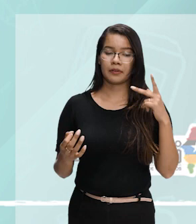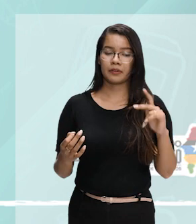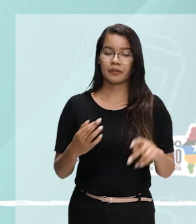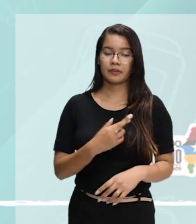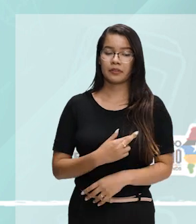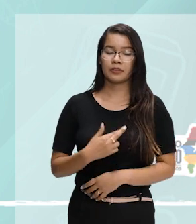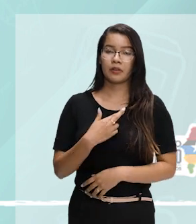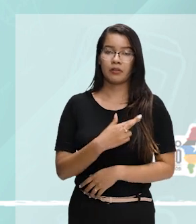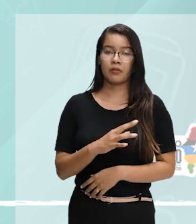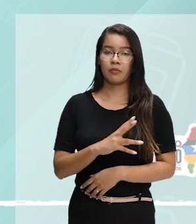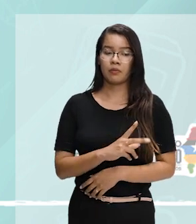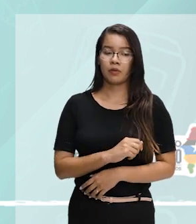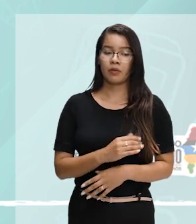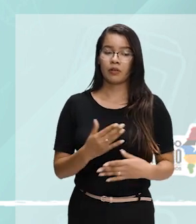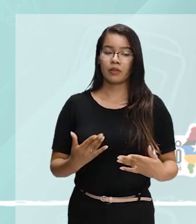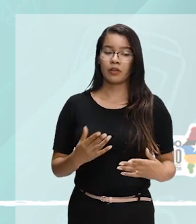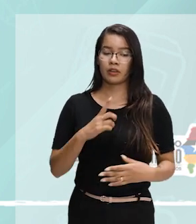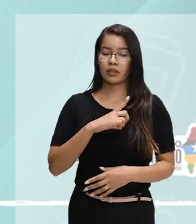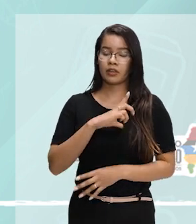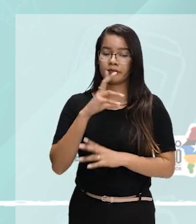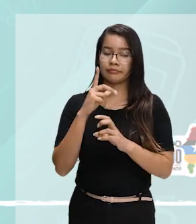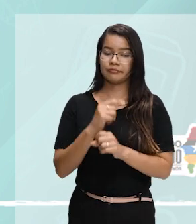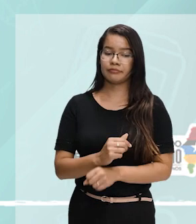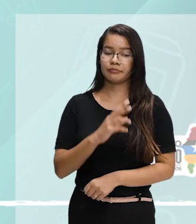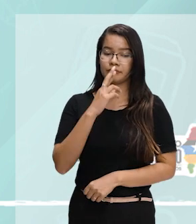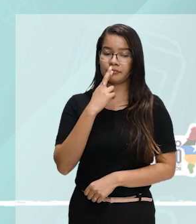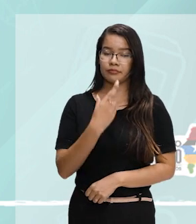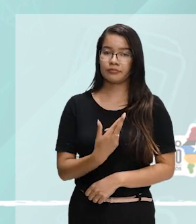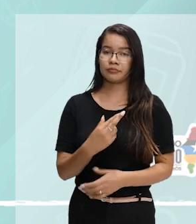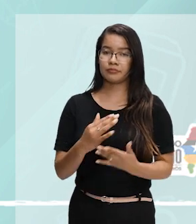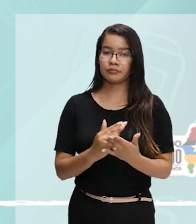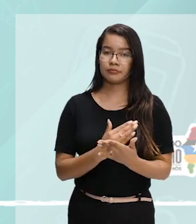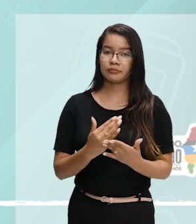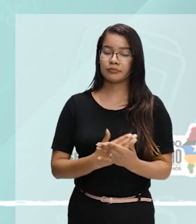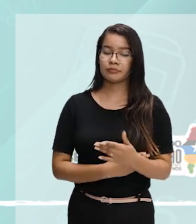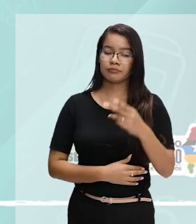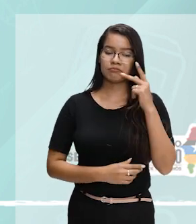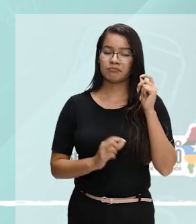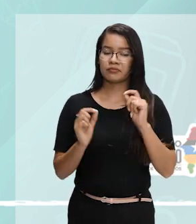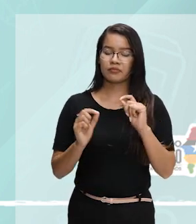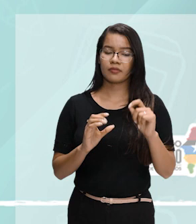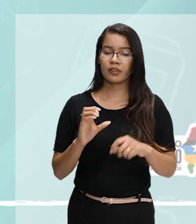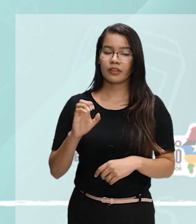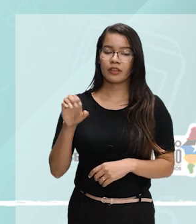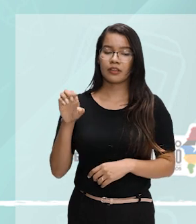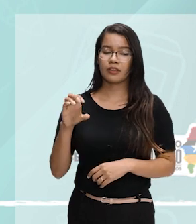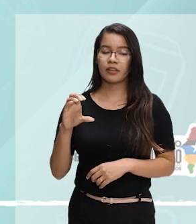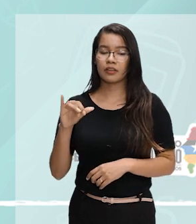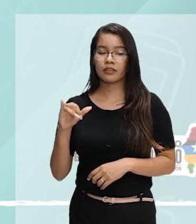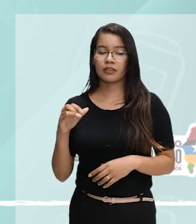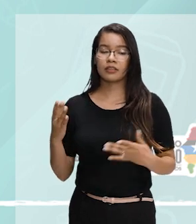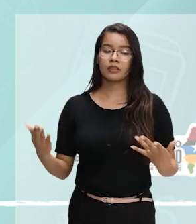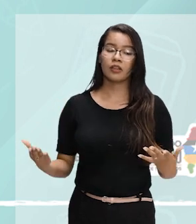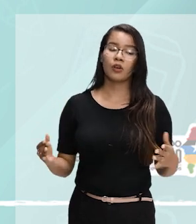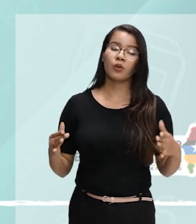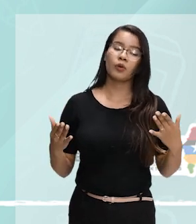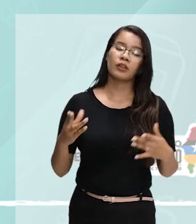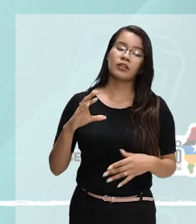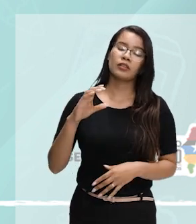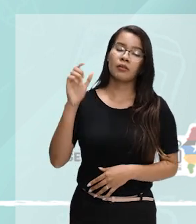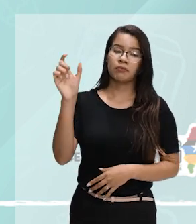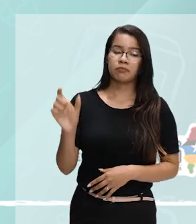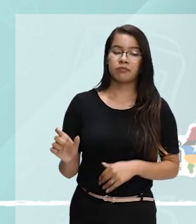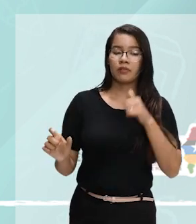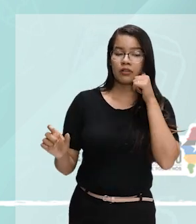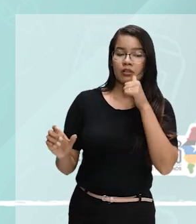Aí eu trouxe para vocês um resumo disso aí. Quem é Ceci? Quem é Peri? Olha só. Quando Ceci decide largar sua família e